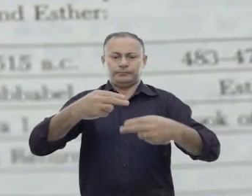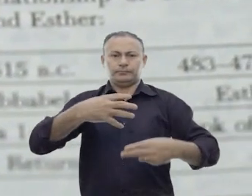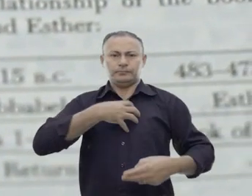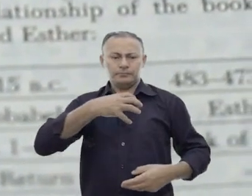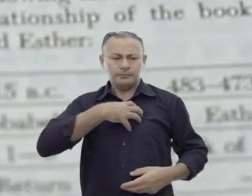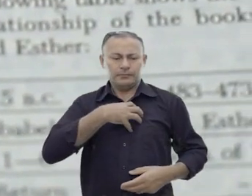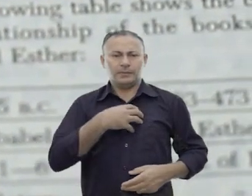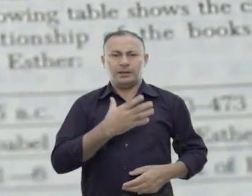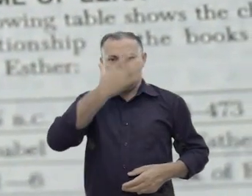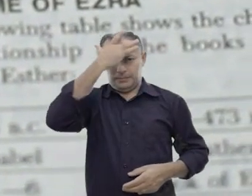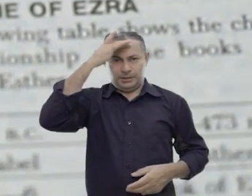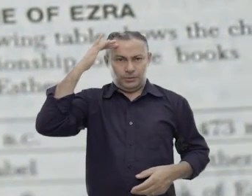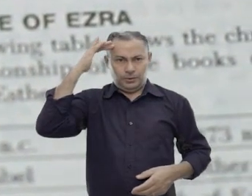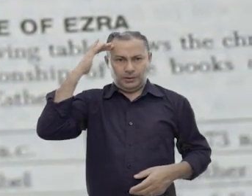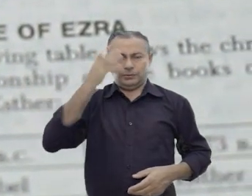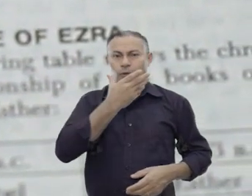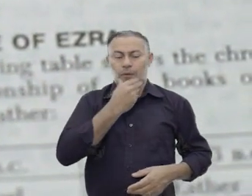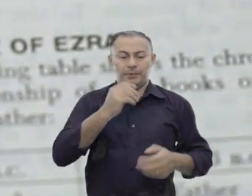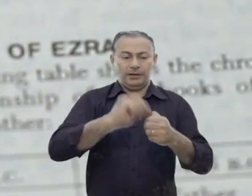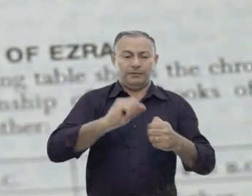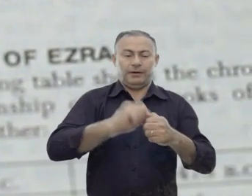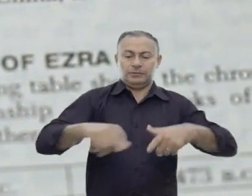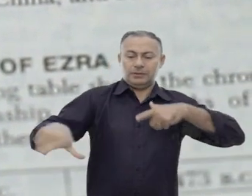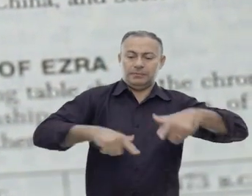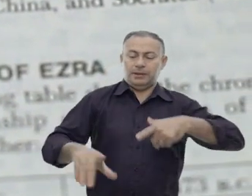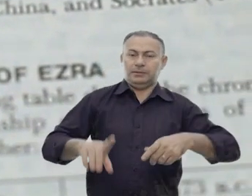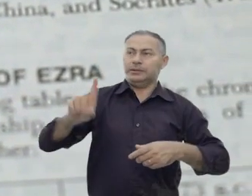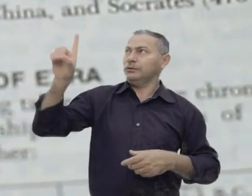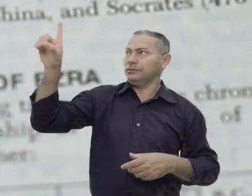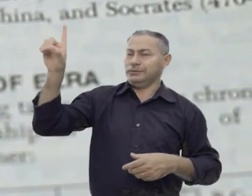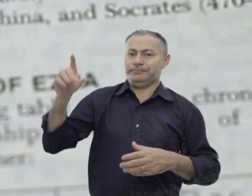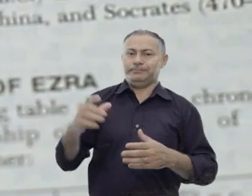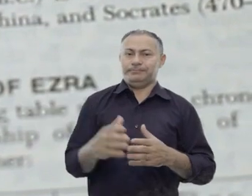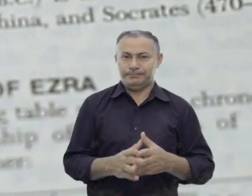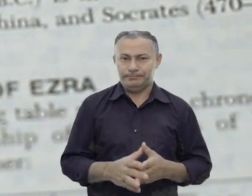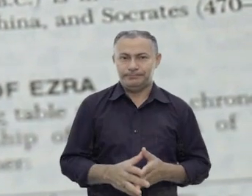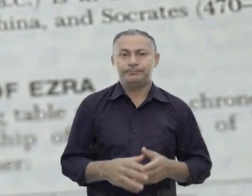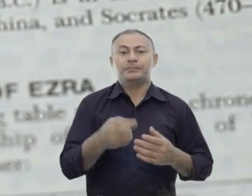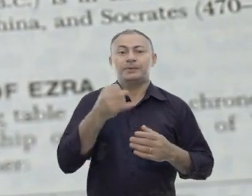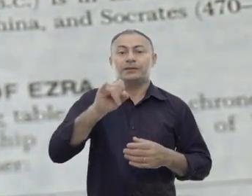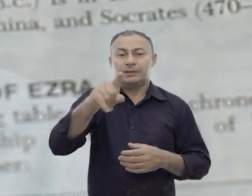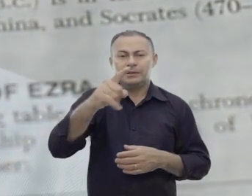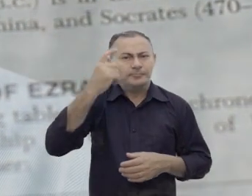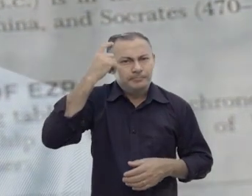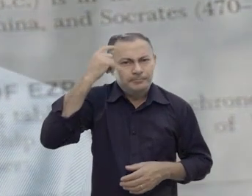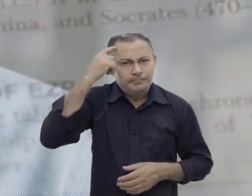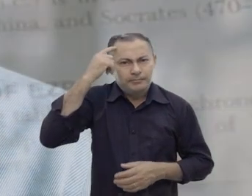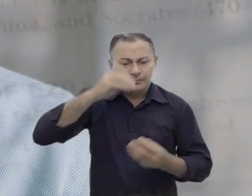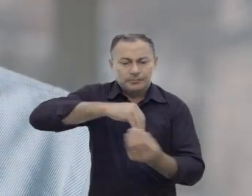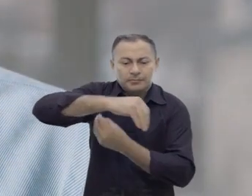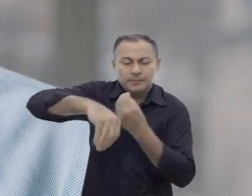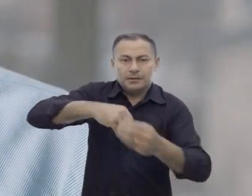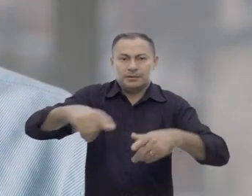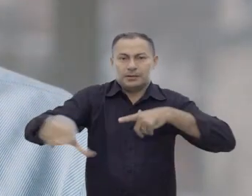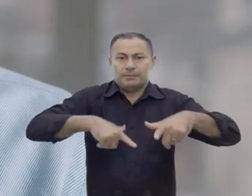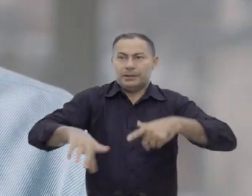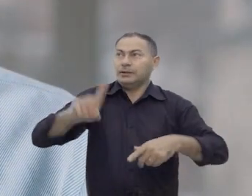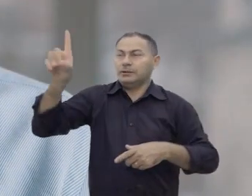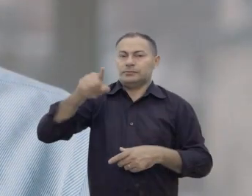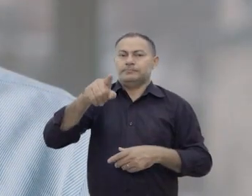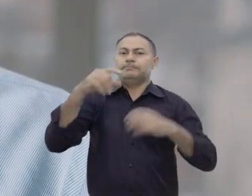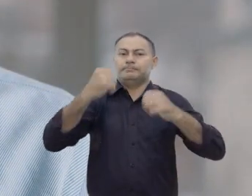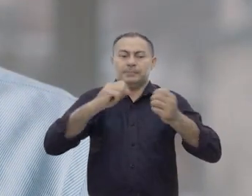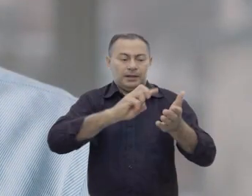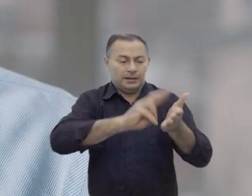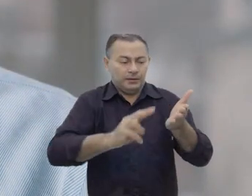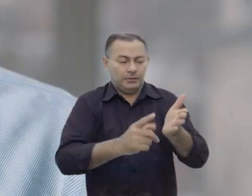nos padrões e princípios do homem que executa a obra de Deus. Se você está pensando em se envolver no